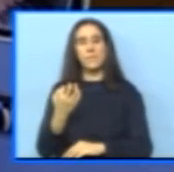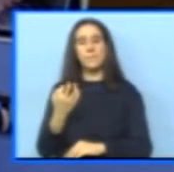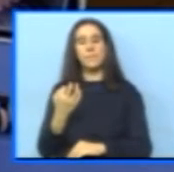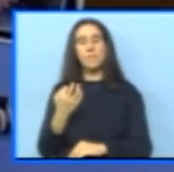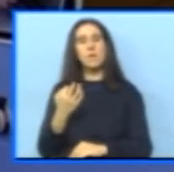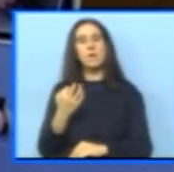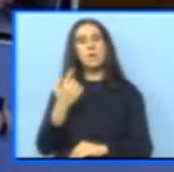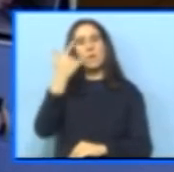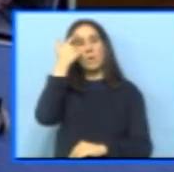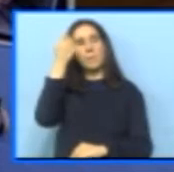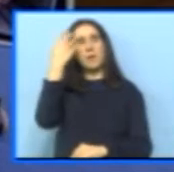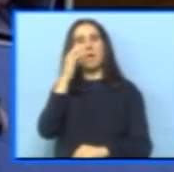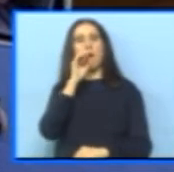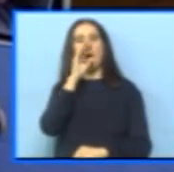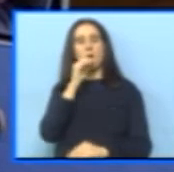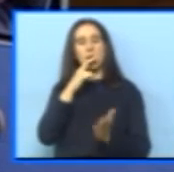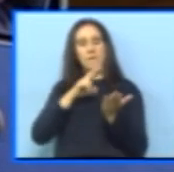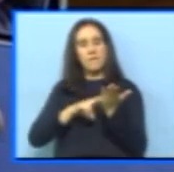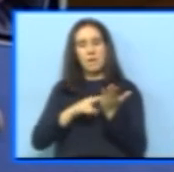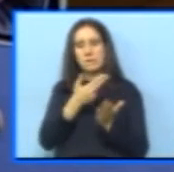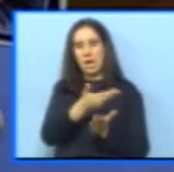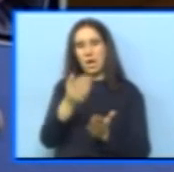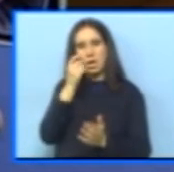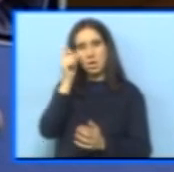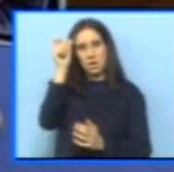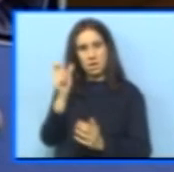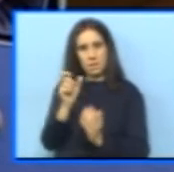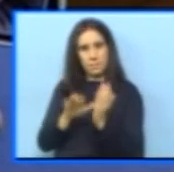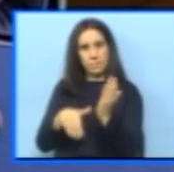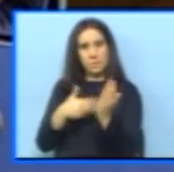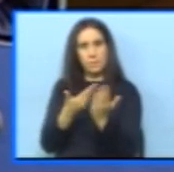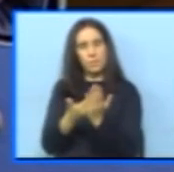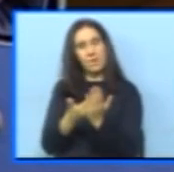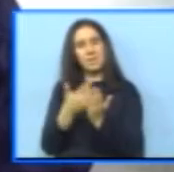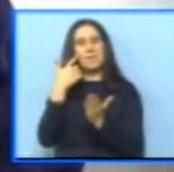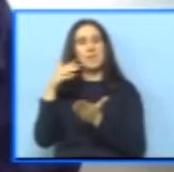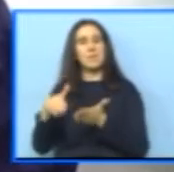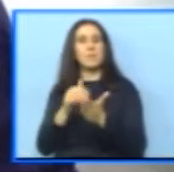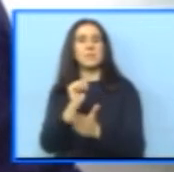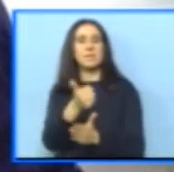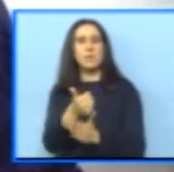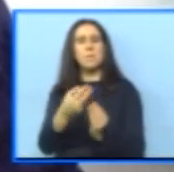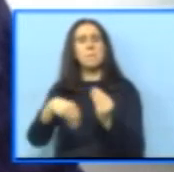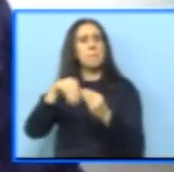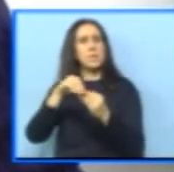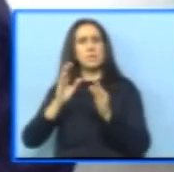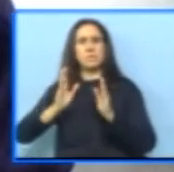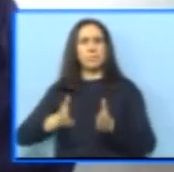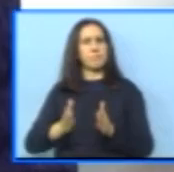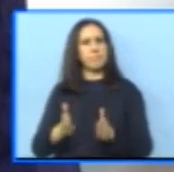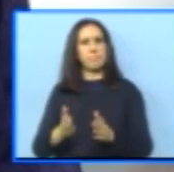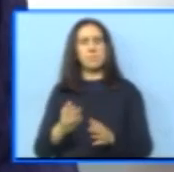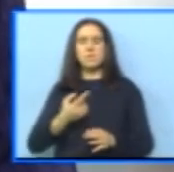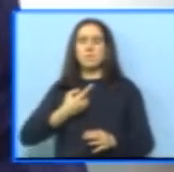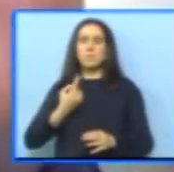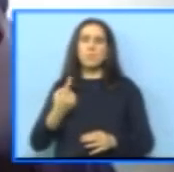compreensão destas verdades que ele propõe é o caminho certo. Não é preciso ir mais além. Basta